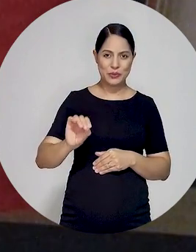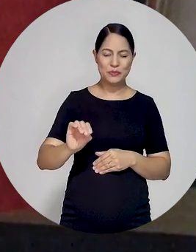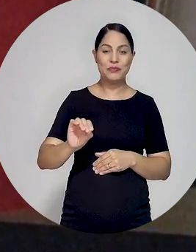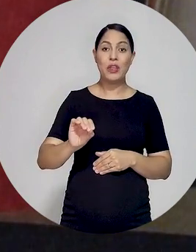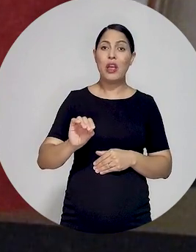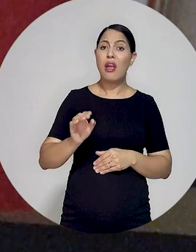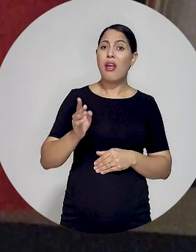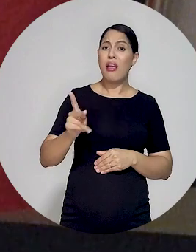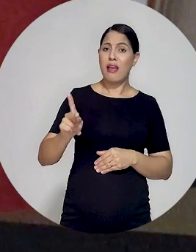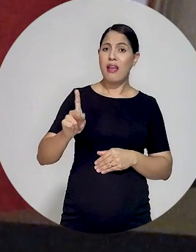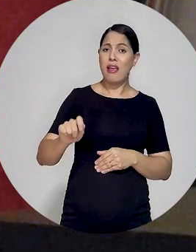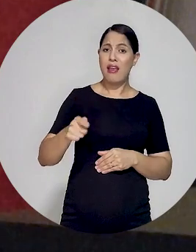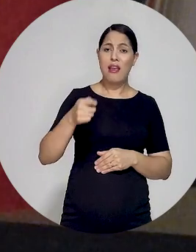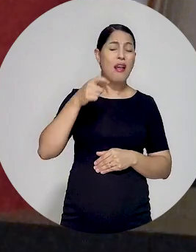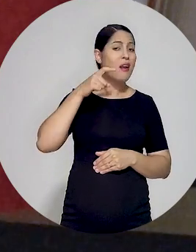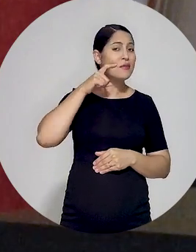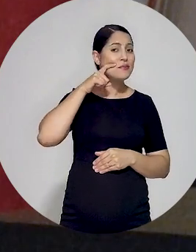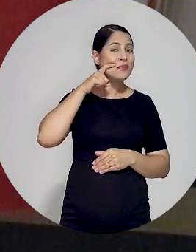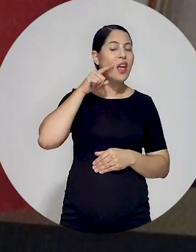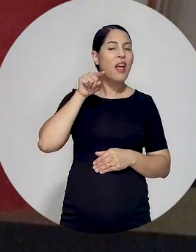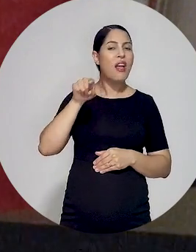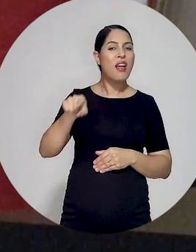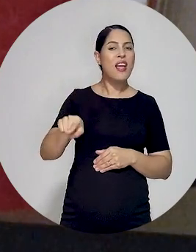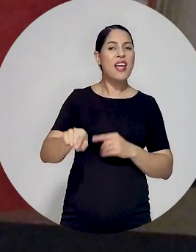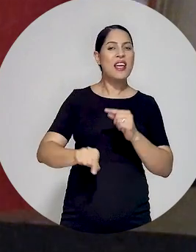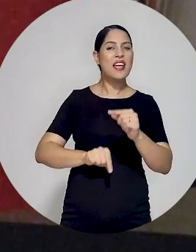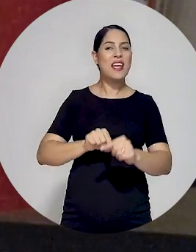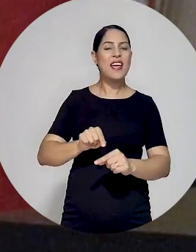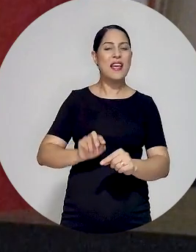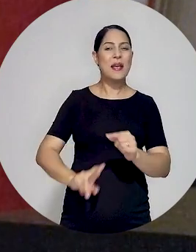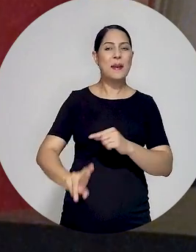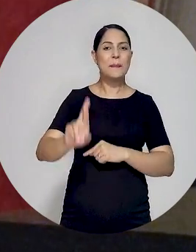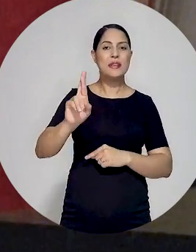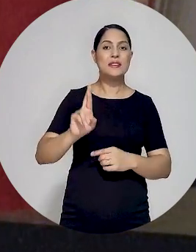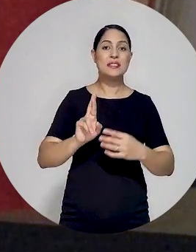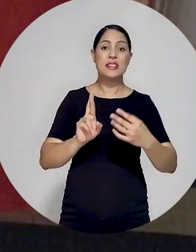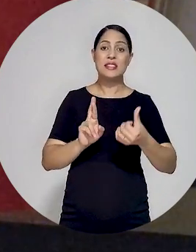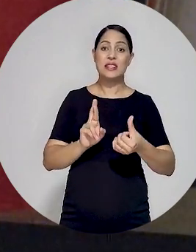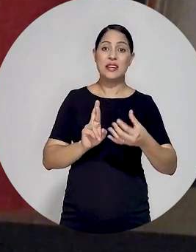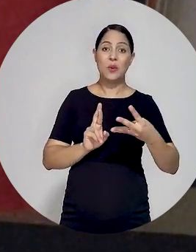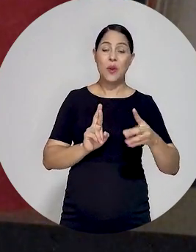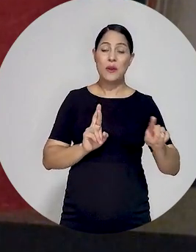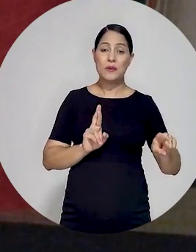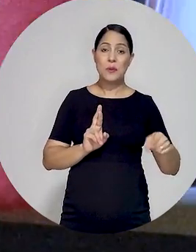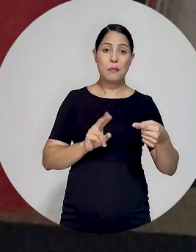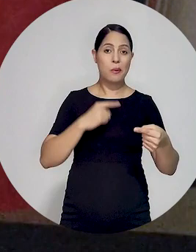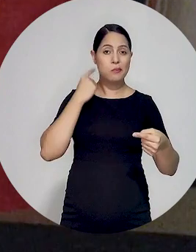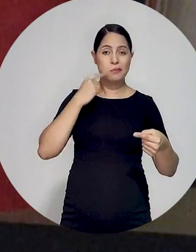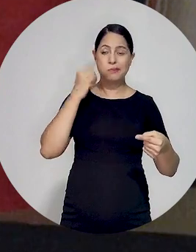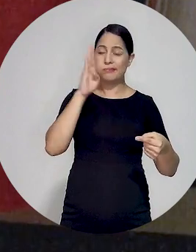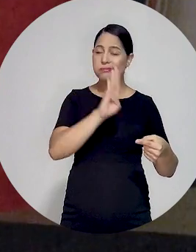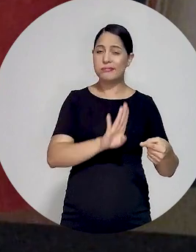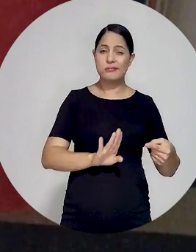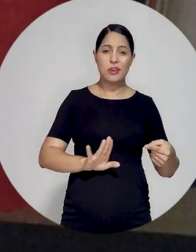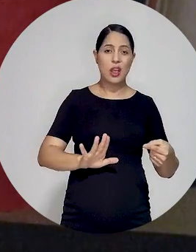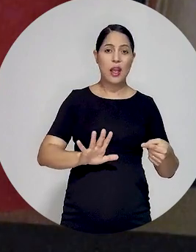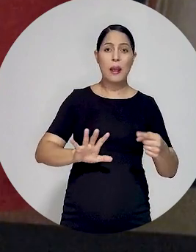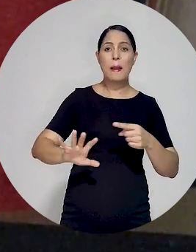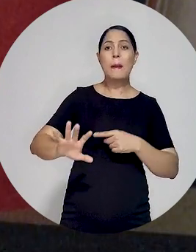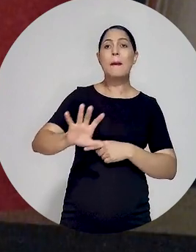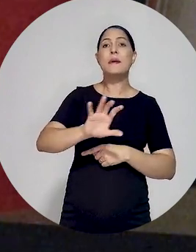só representa a OAB de Santa Catarina, os 64.000 advogados e advogadas,